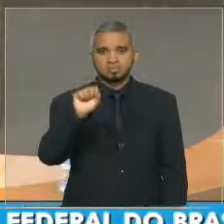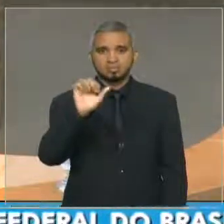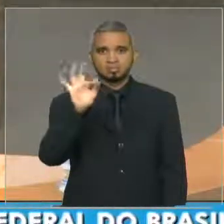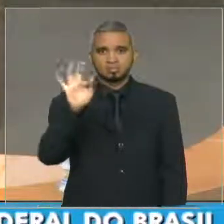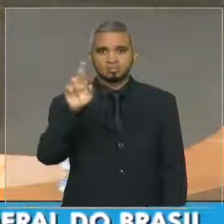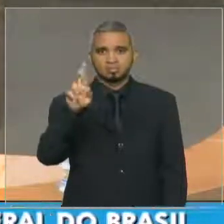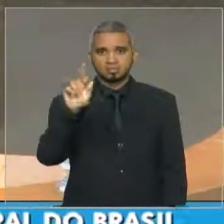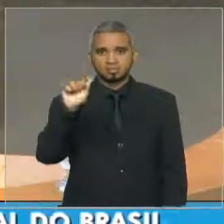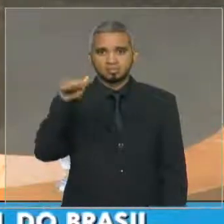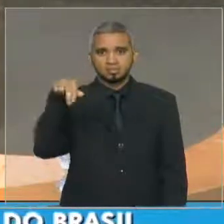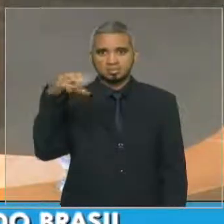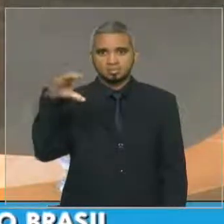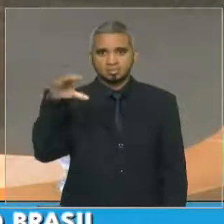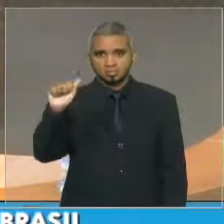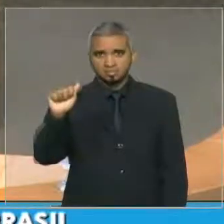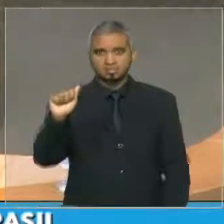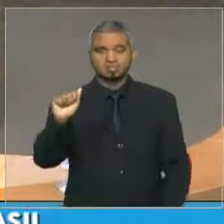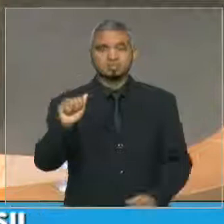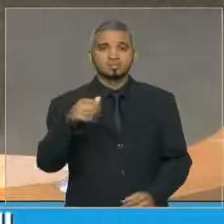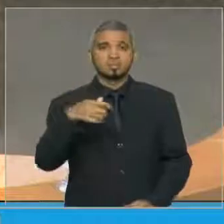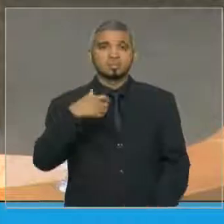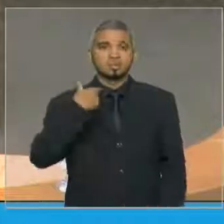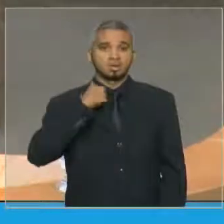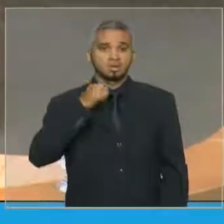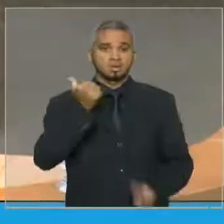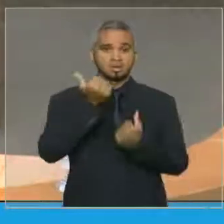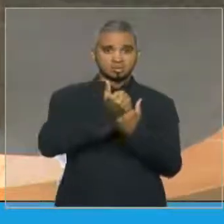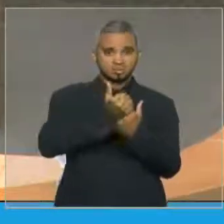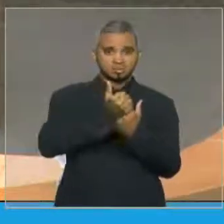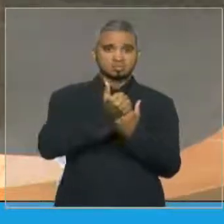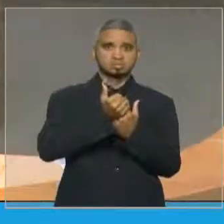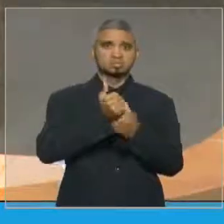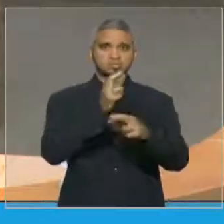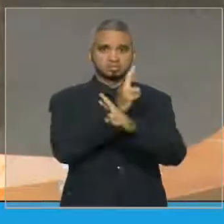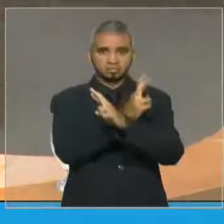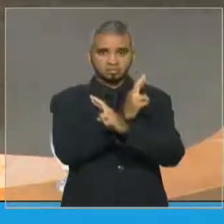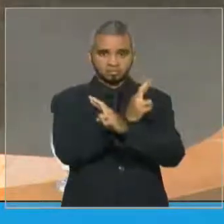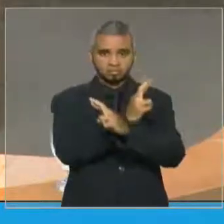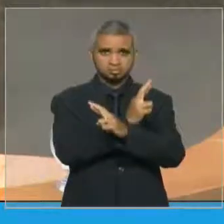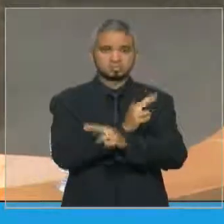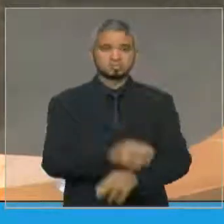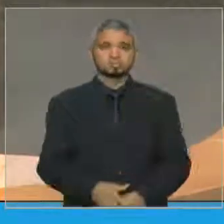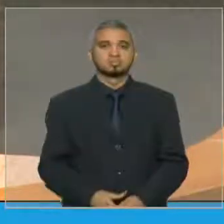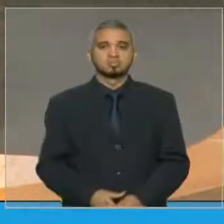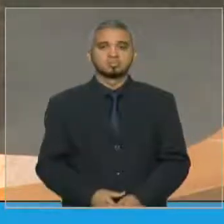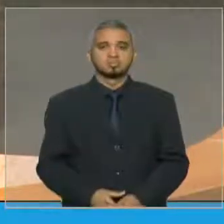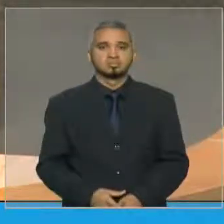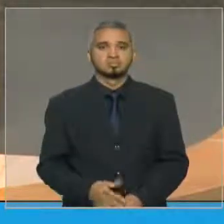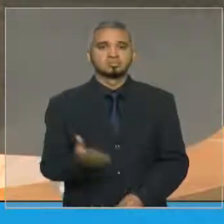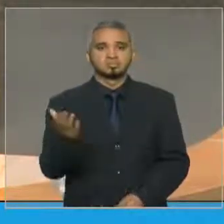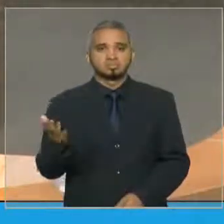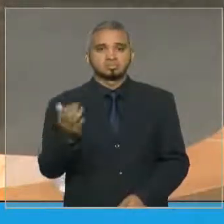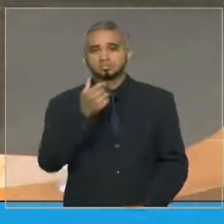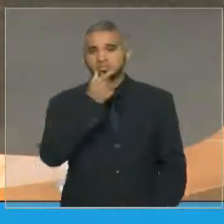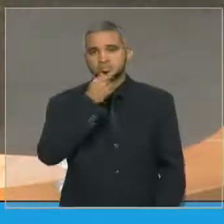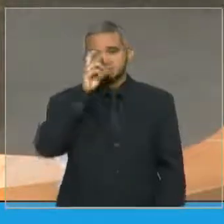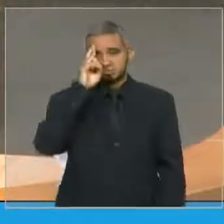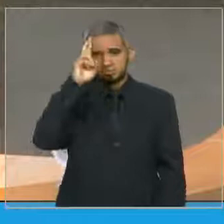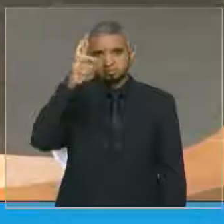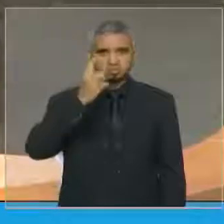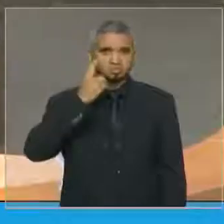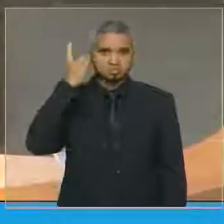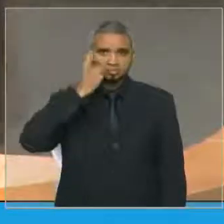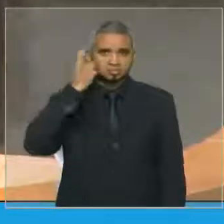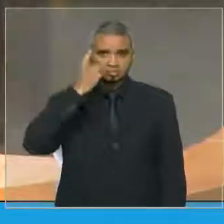adjunto da Receita Federal em São Luís do Maranhão, também excelente colega, excelentíssimo senhor deputado